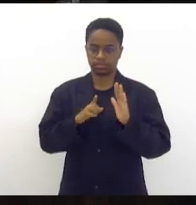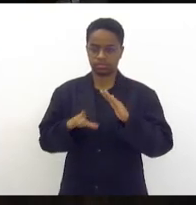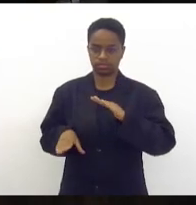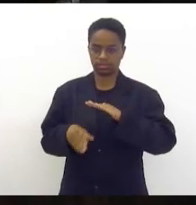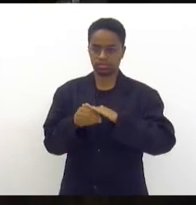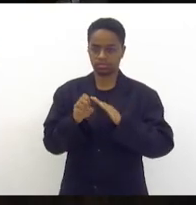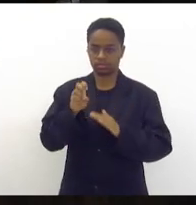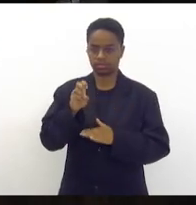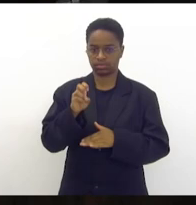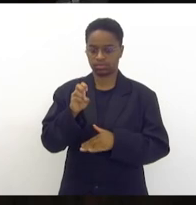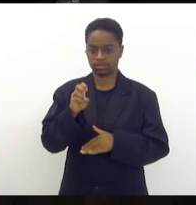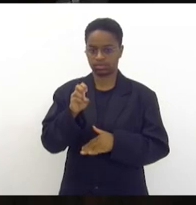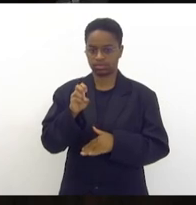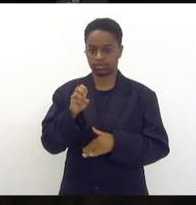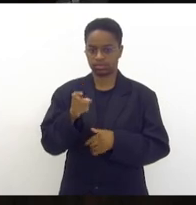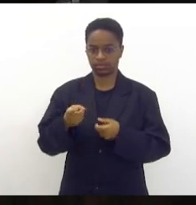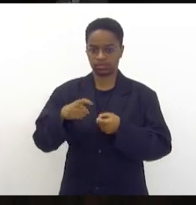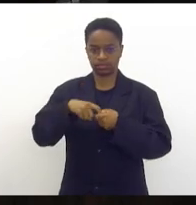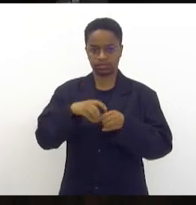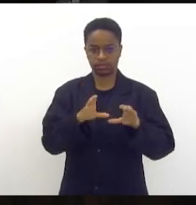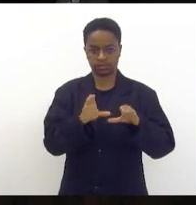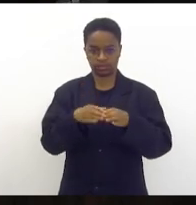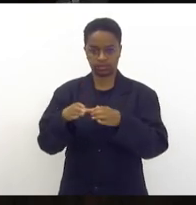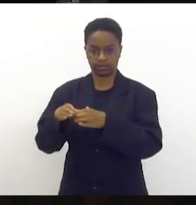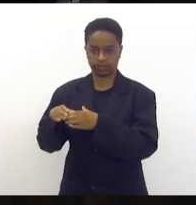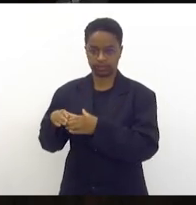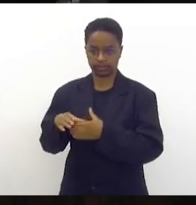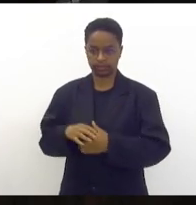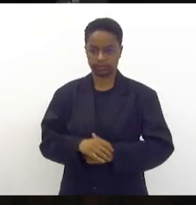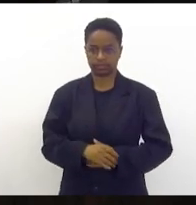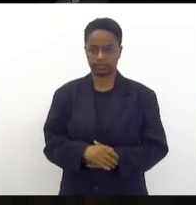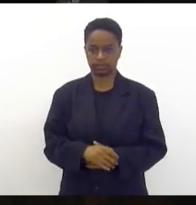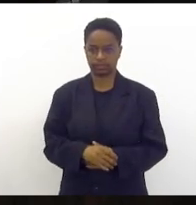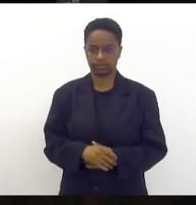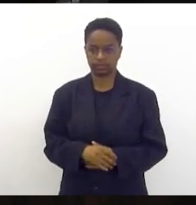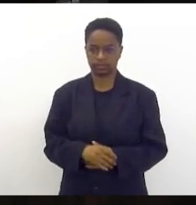5 emendas, retorna às comissões.